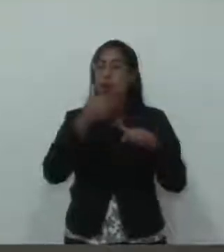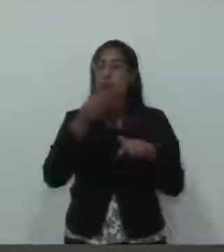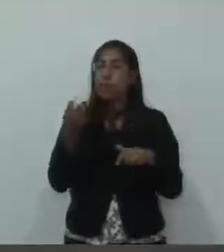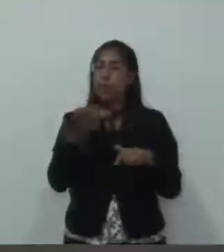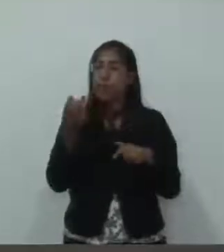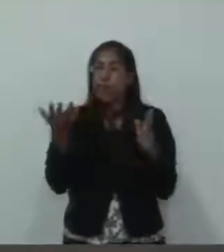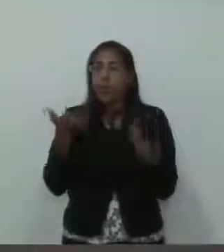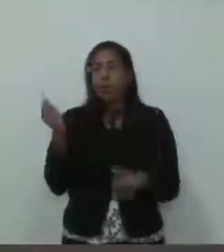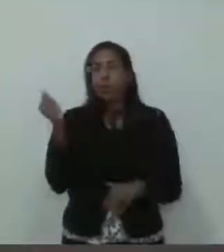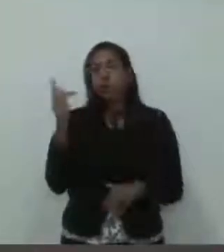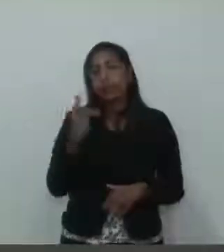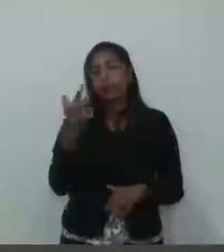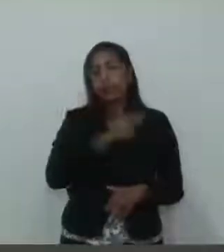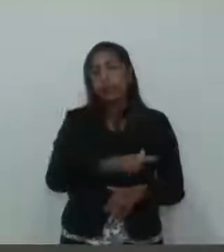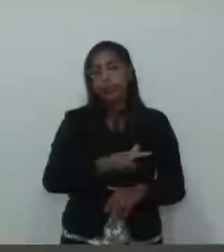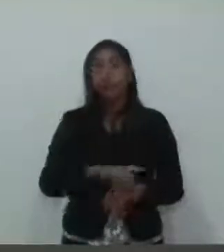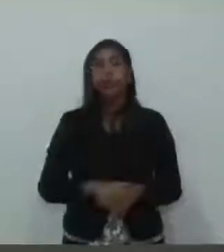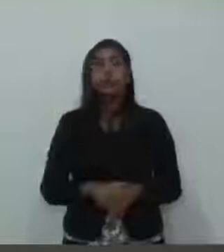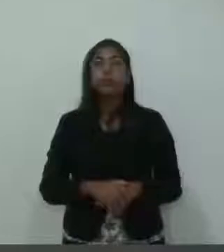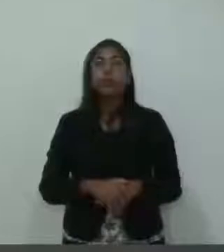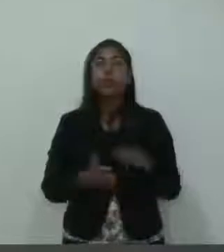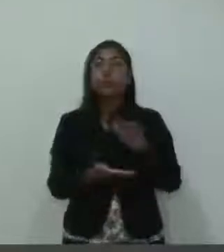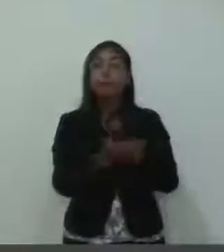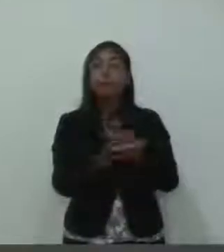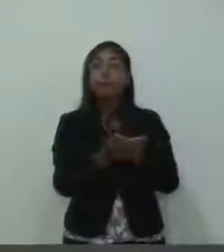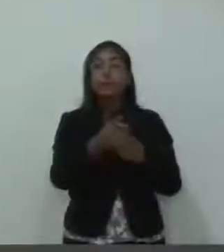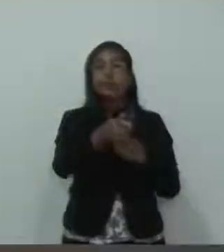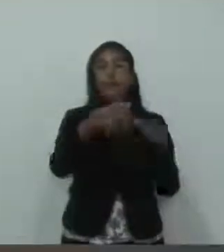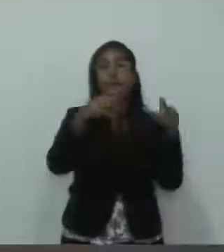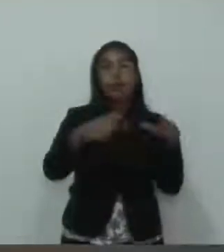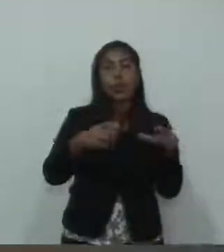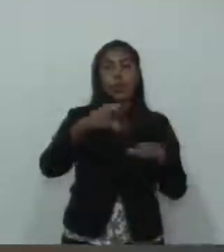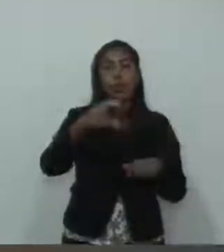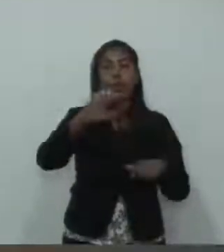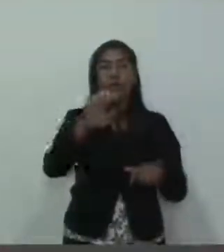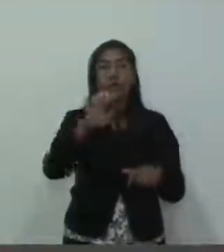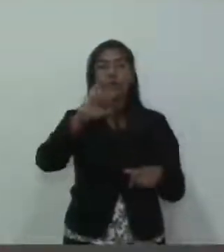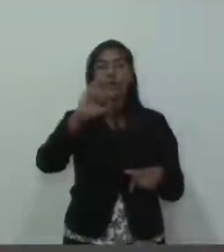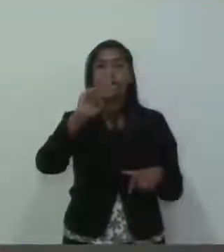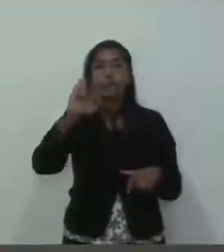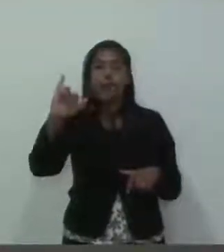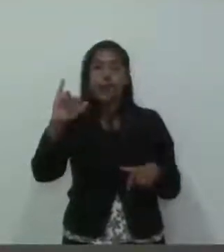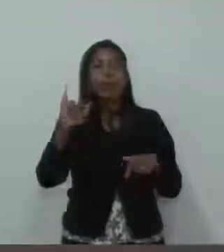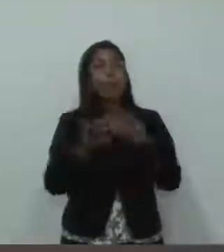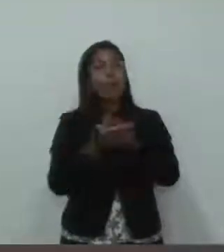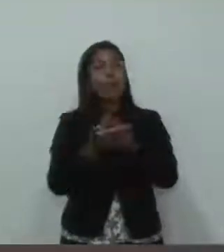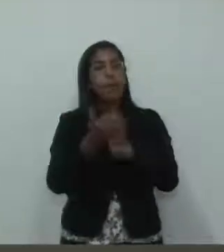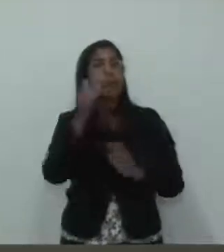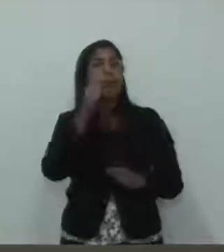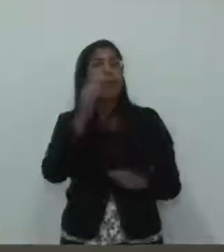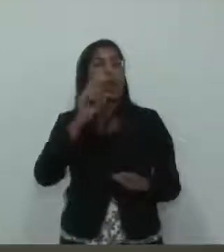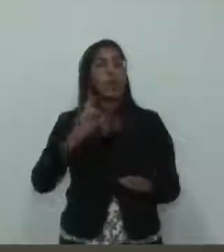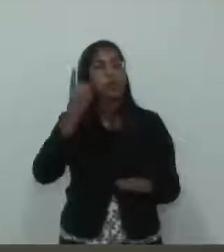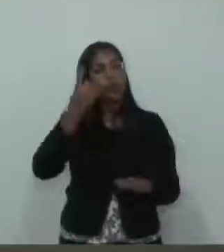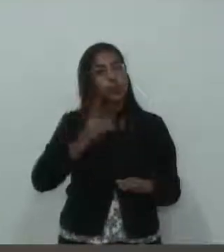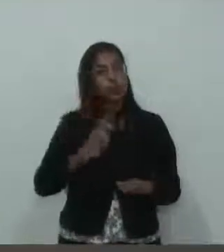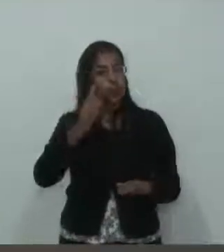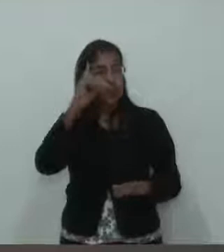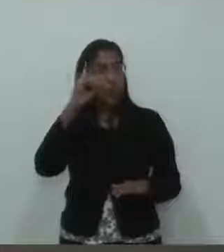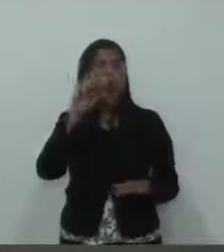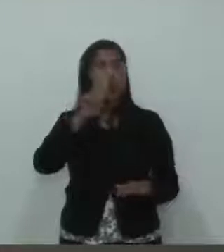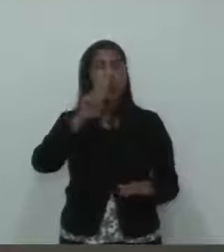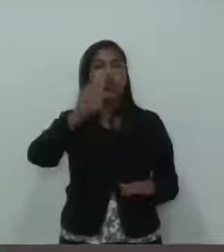hoje. Parabéns ao SEIV, é quase que uma redundância, não é? Que deixa os parabéns à Luciana, porque a gente